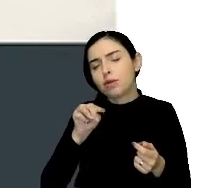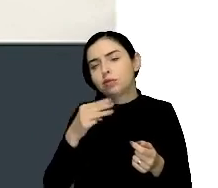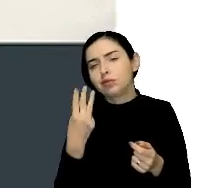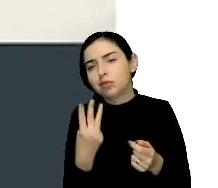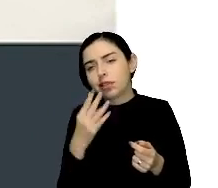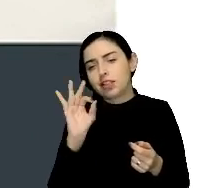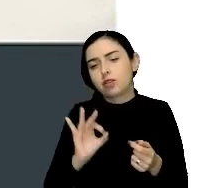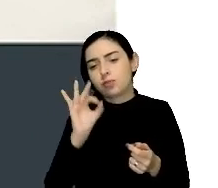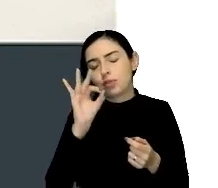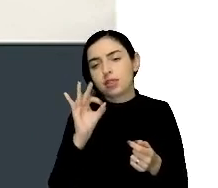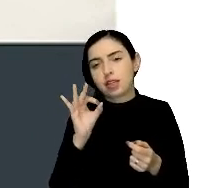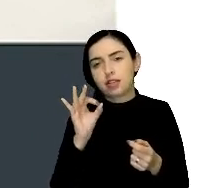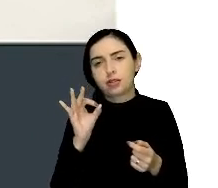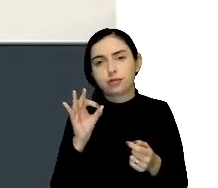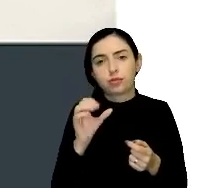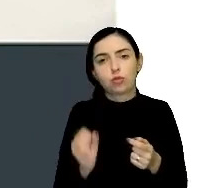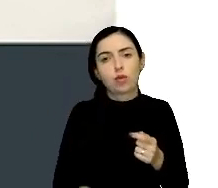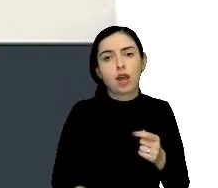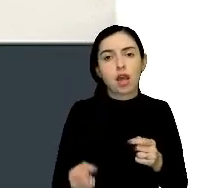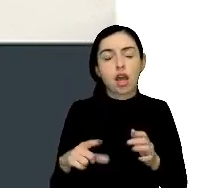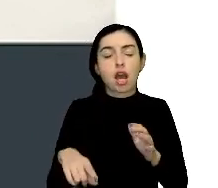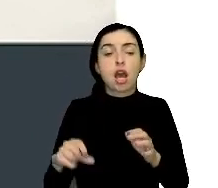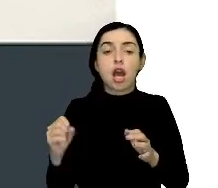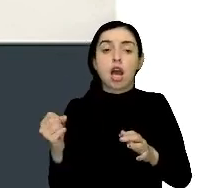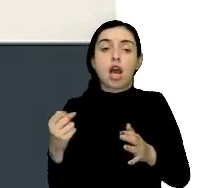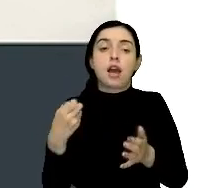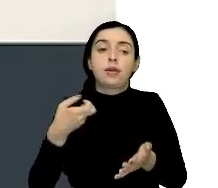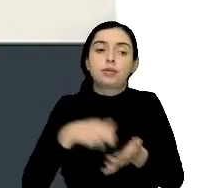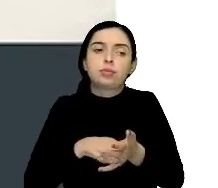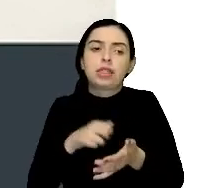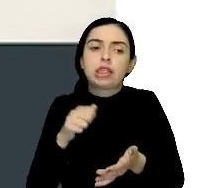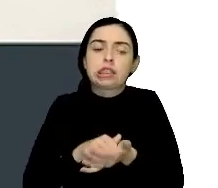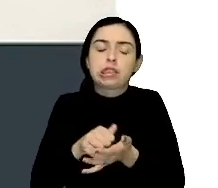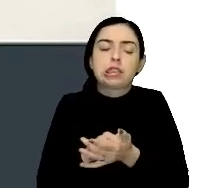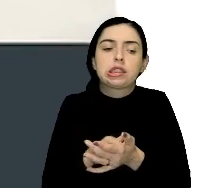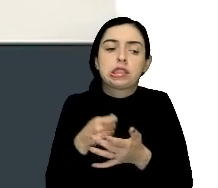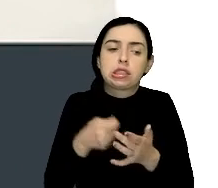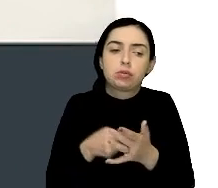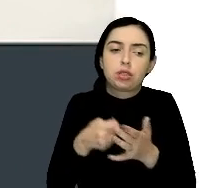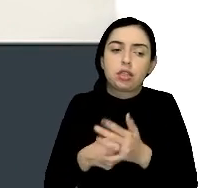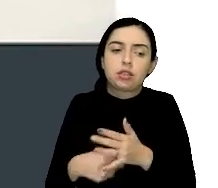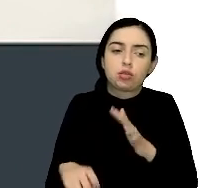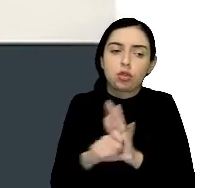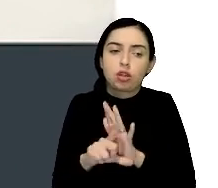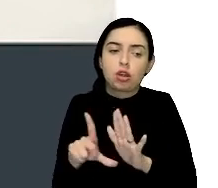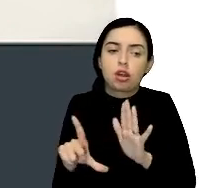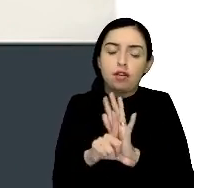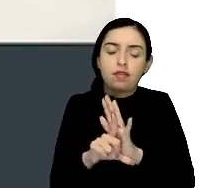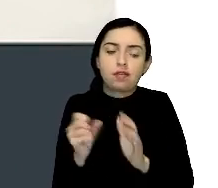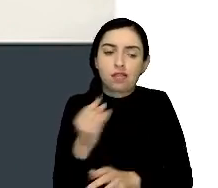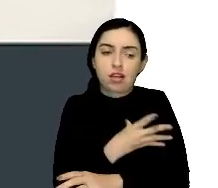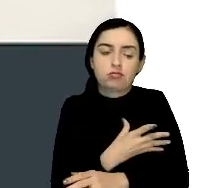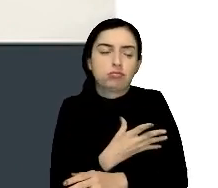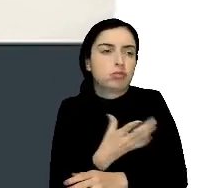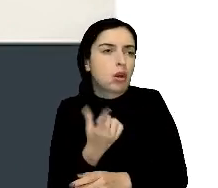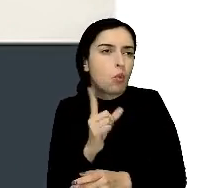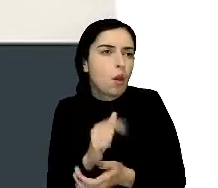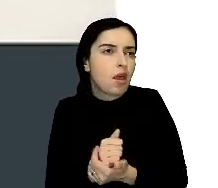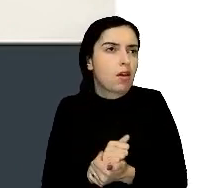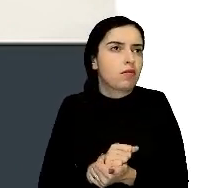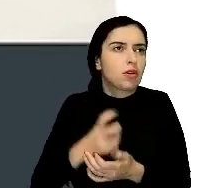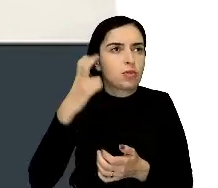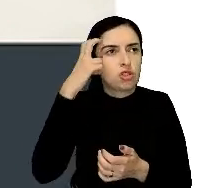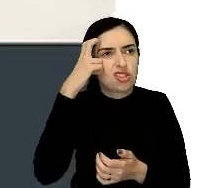que a aplicação da nova lei de migração não é uma forma de acabar com a sua cultura, com a sua religião, com o